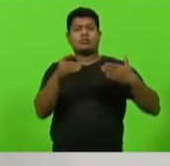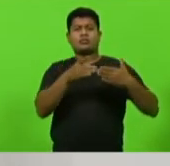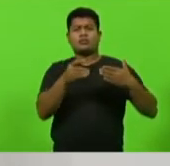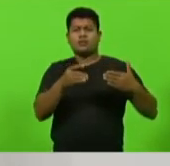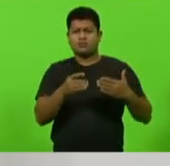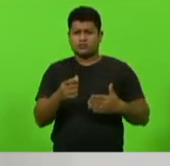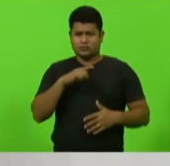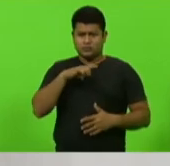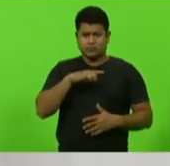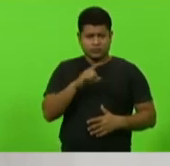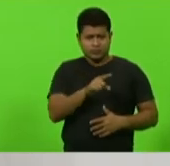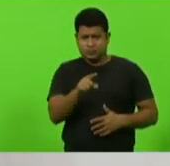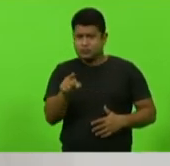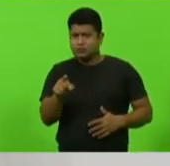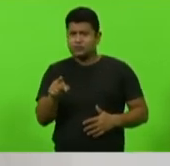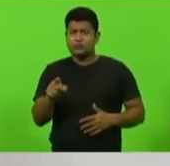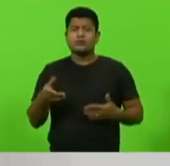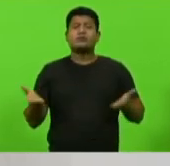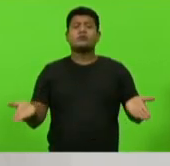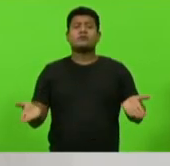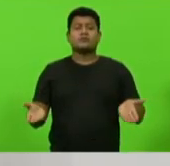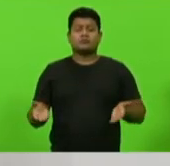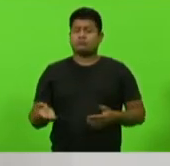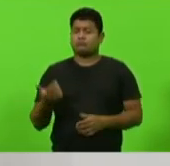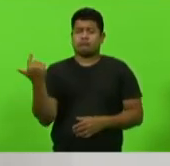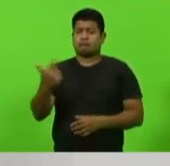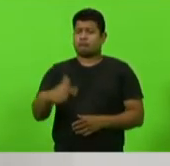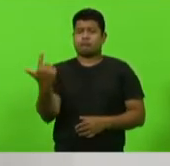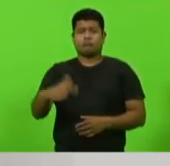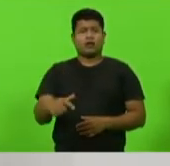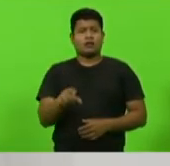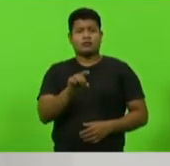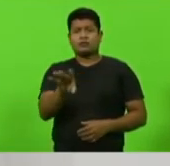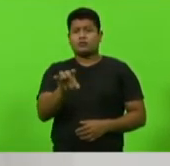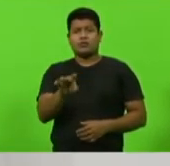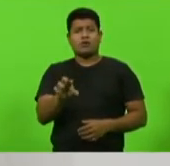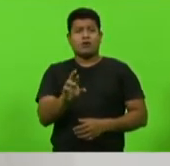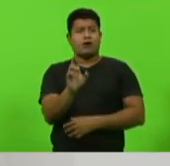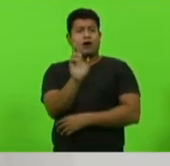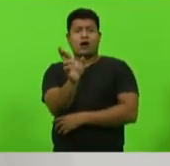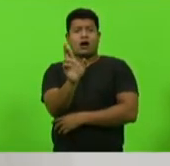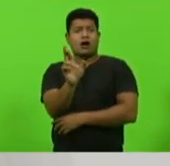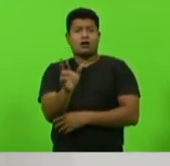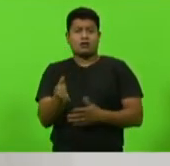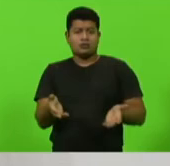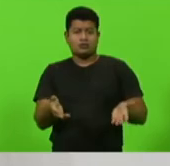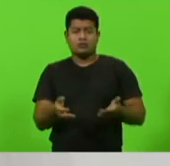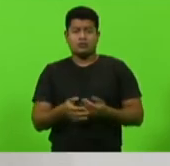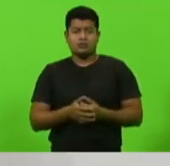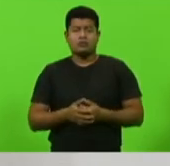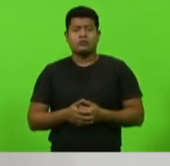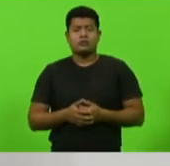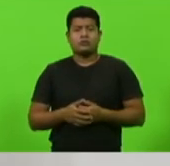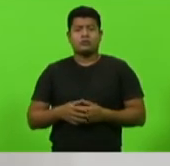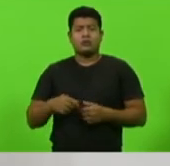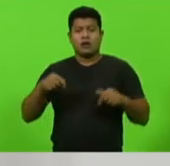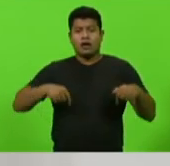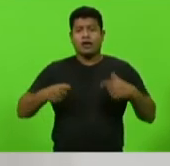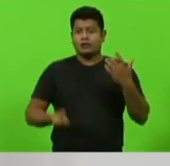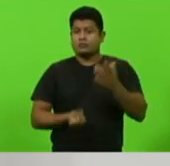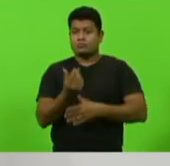um, que ganha em dólar? Ninguém ganha em dólar. Nós ganhamos em real. O nosso petróleo é produzido em